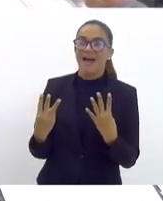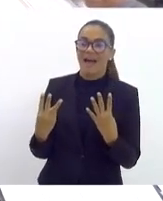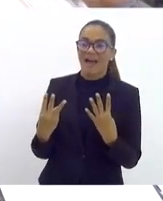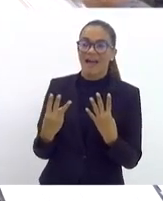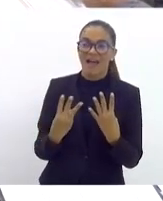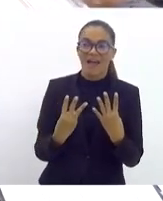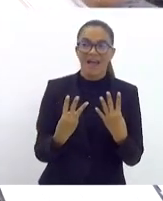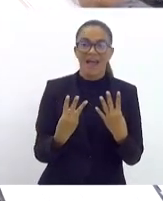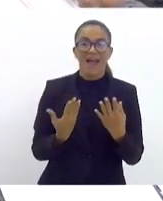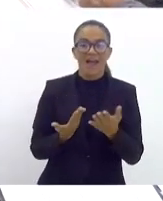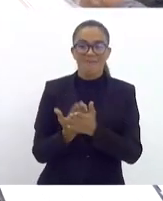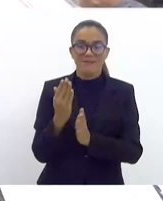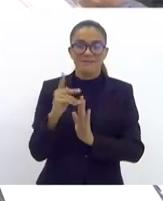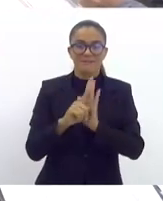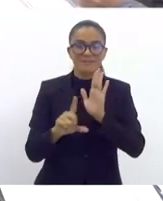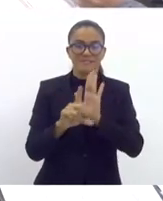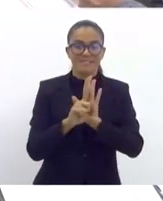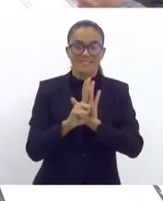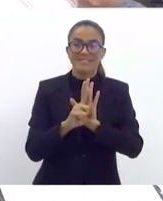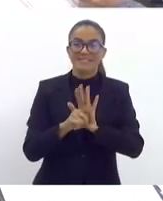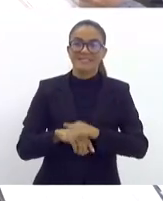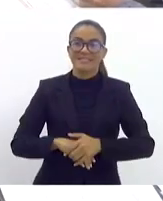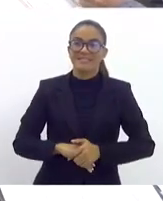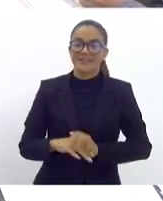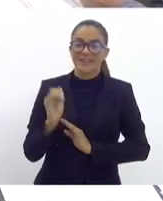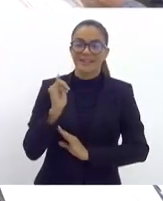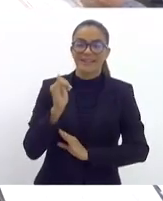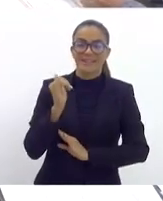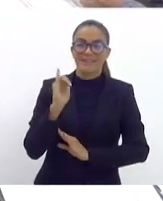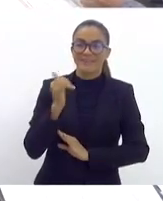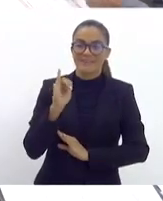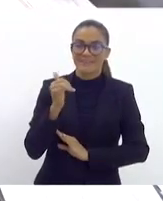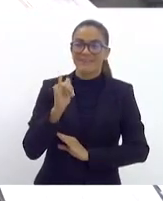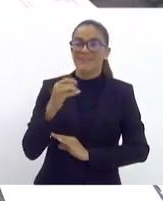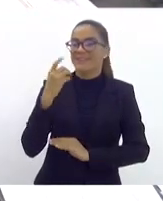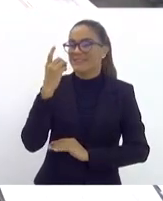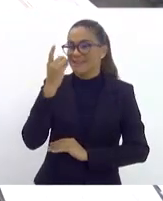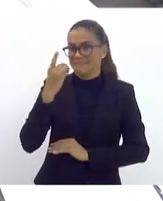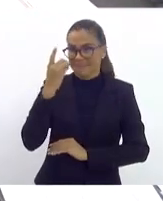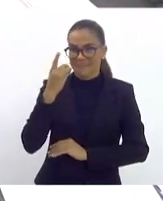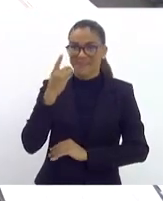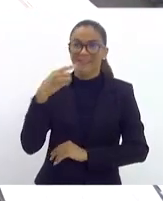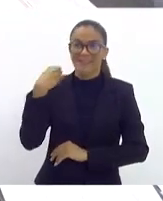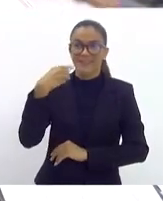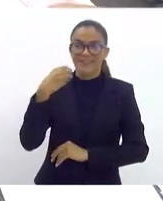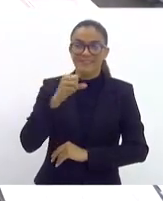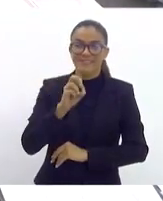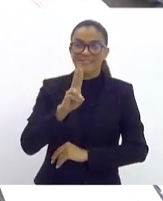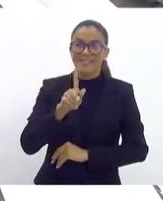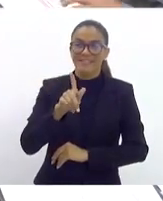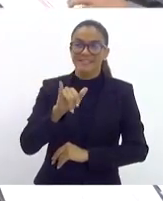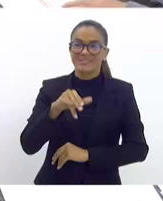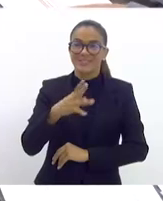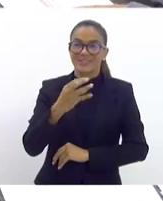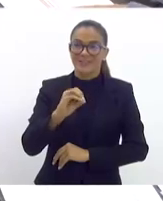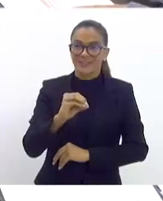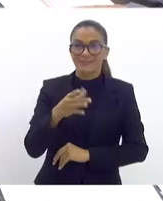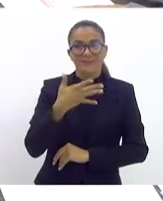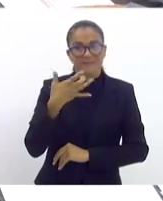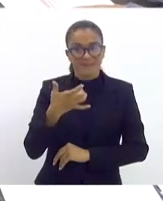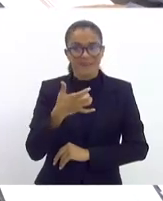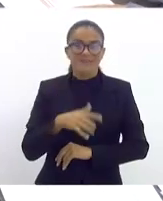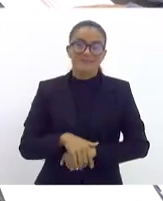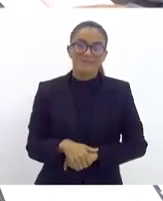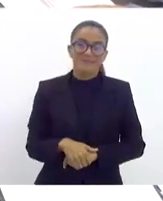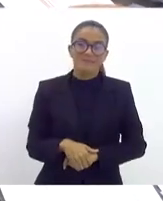o projeto do relator parecer do relator Dr Serginho passemos mais fácil pelas